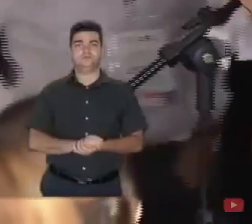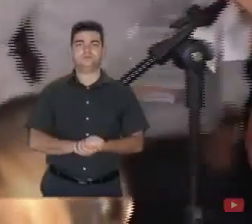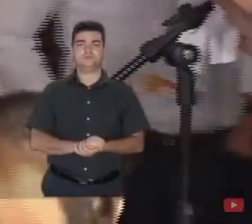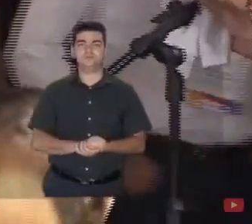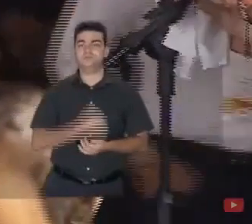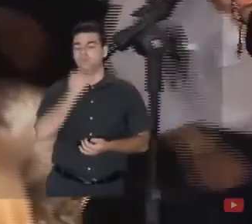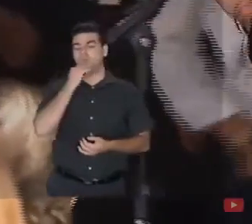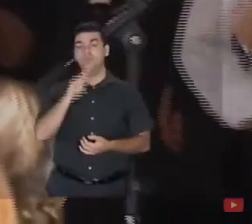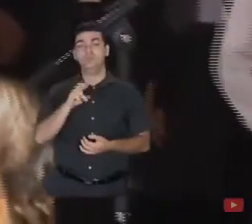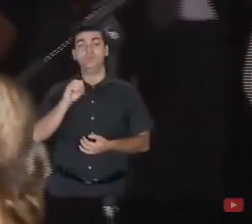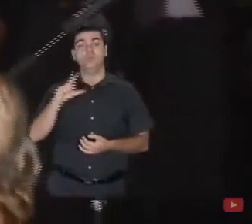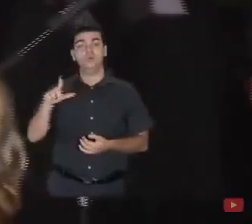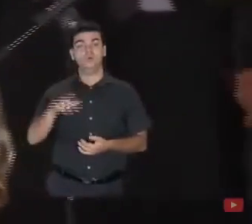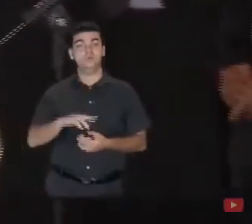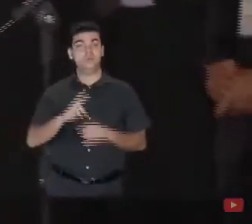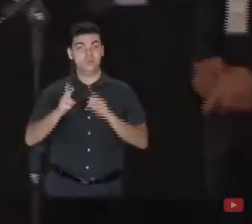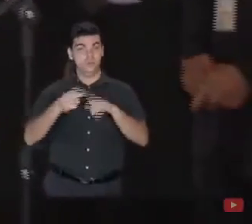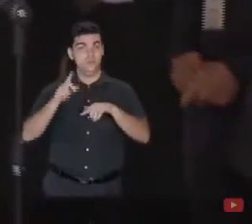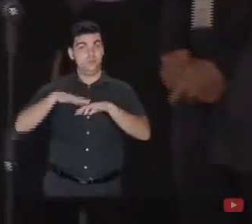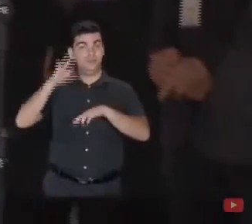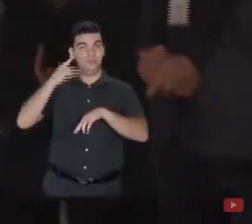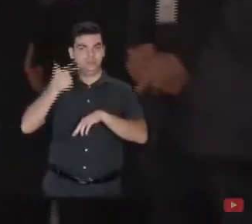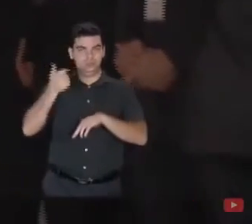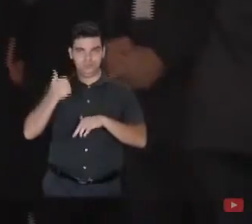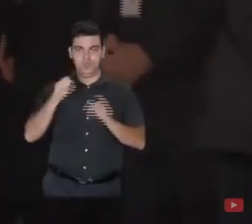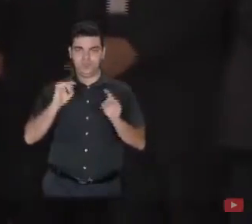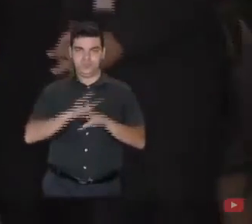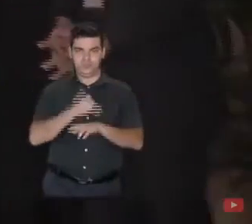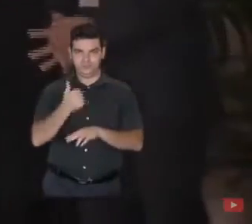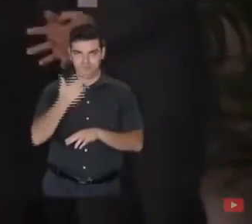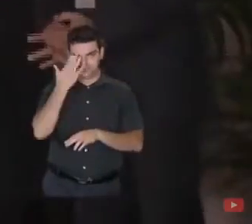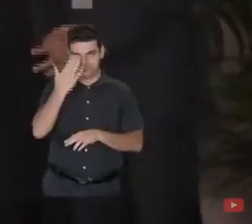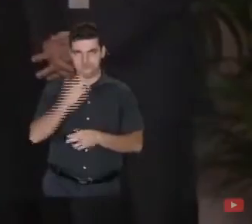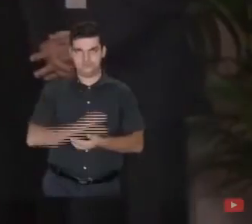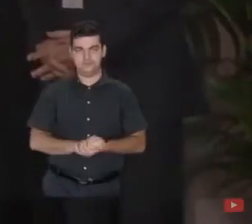Temos, depois do Felipe, mais duas perguntas e vamos encerrar.